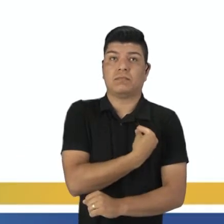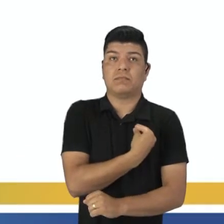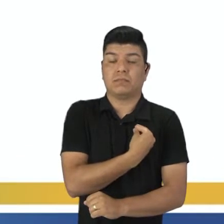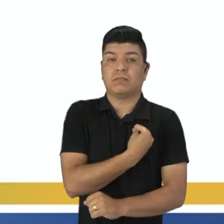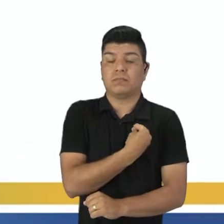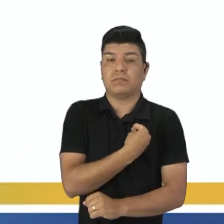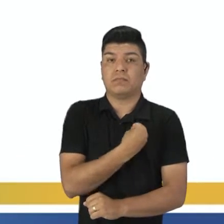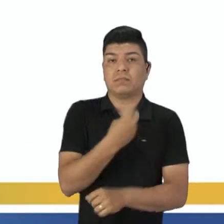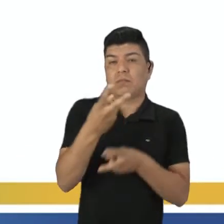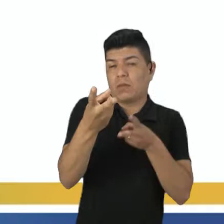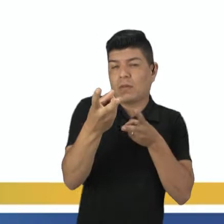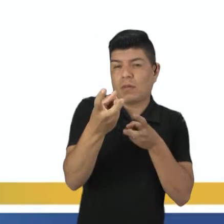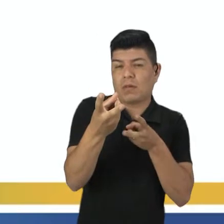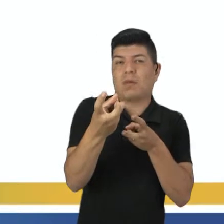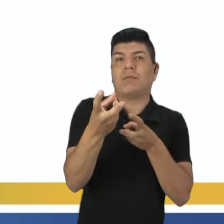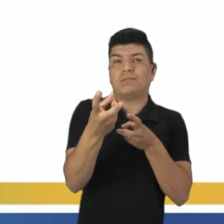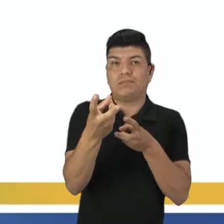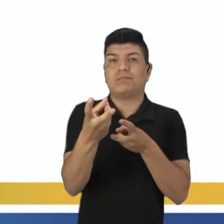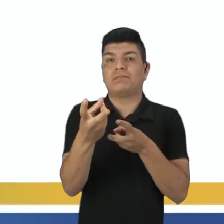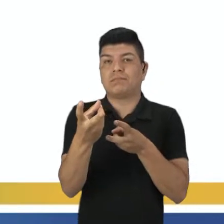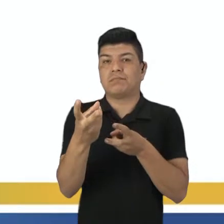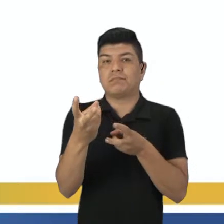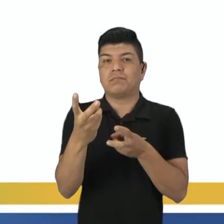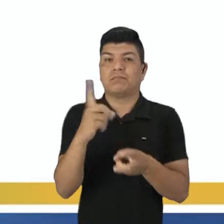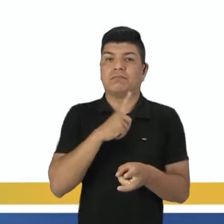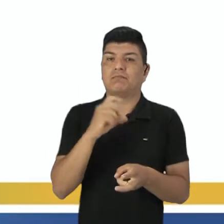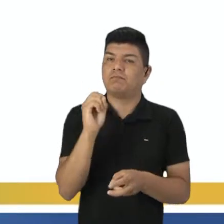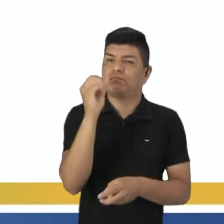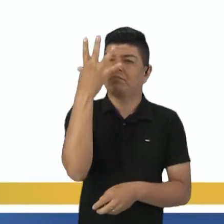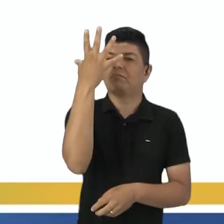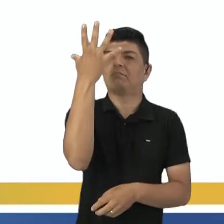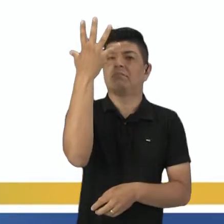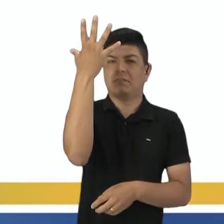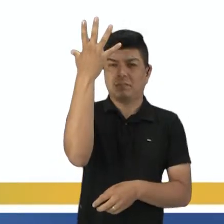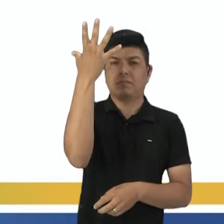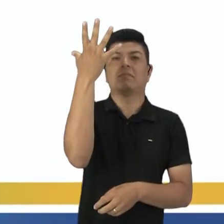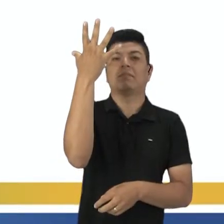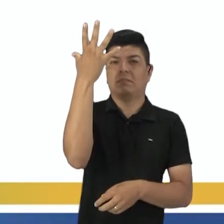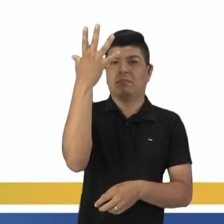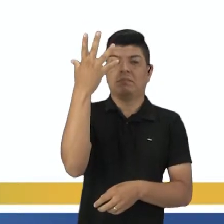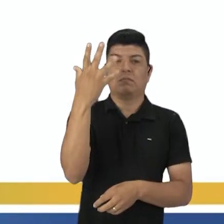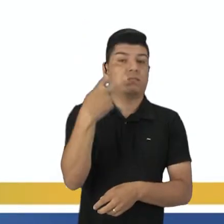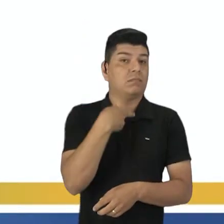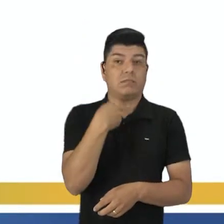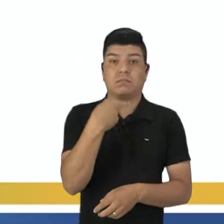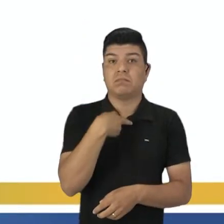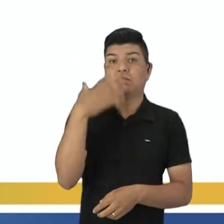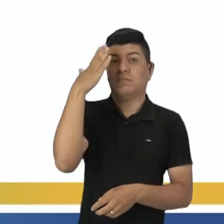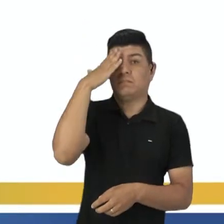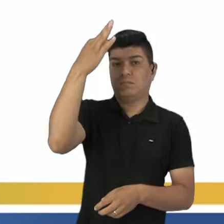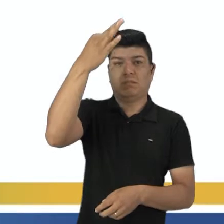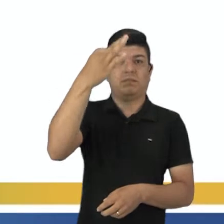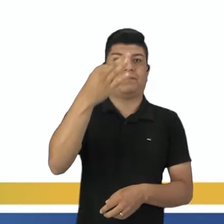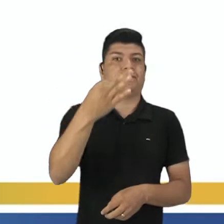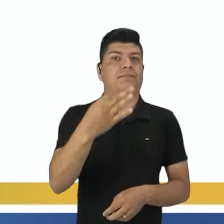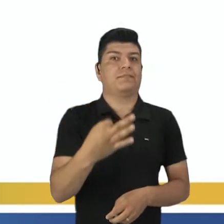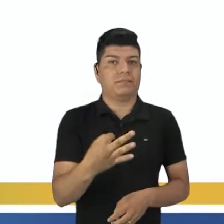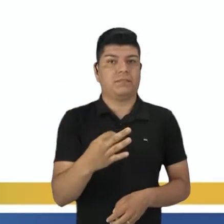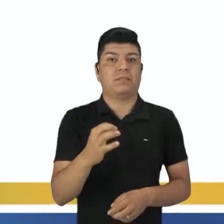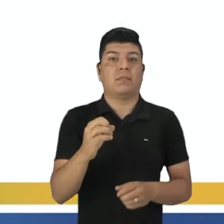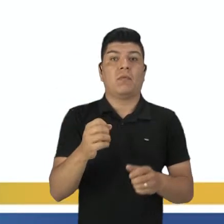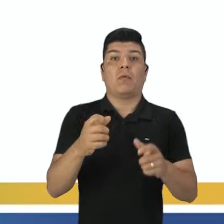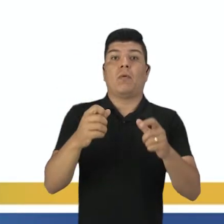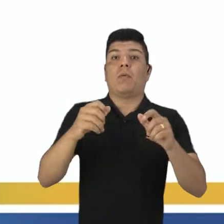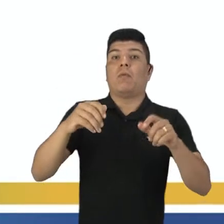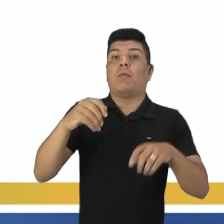gente pode perceber aí, né, que nós somos cercados aí de fenômenos, né, que não se podem prever com exatidão suas ocorrências